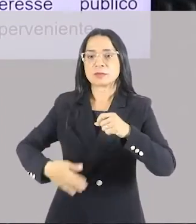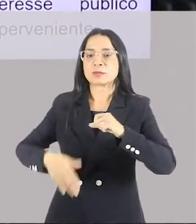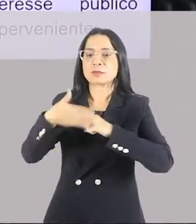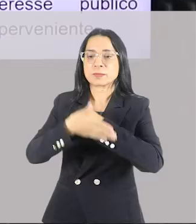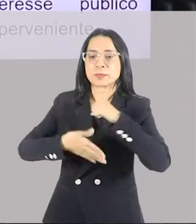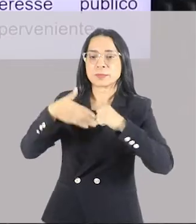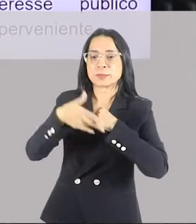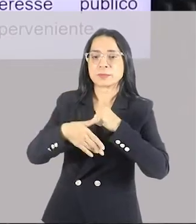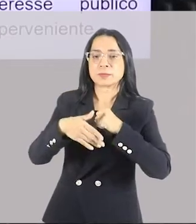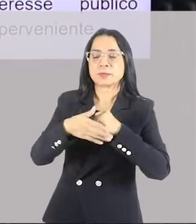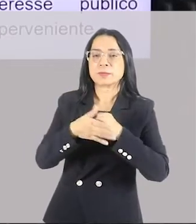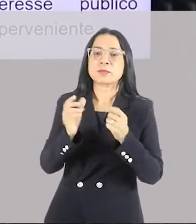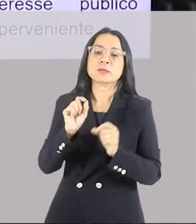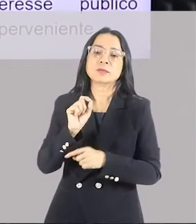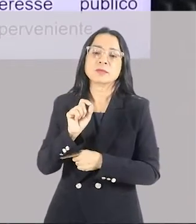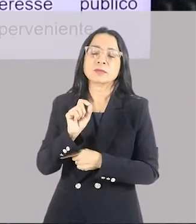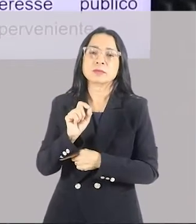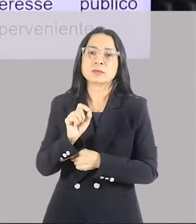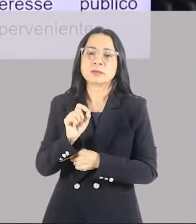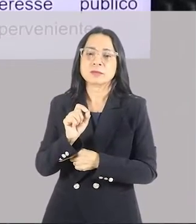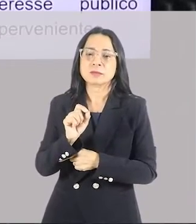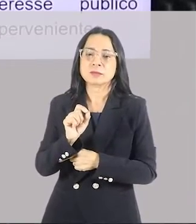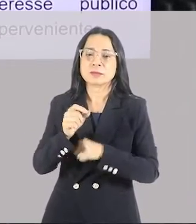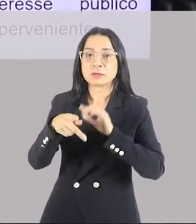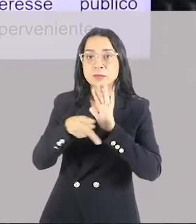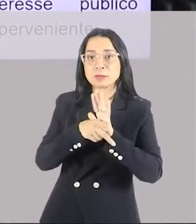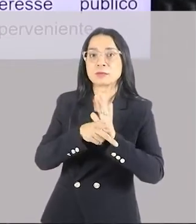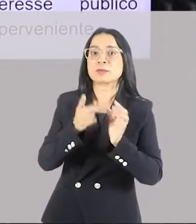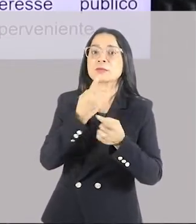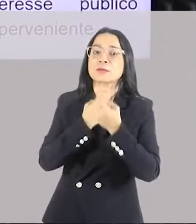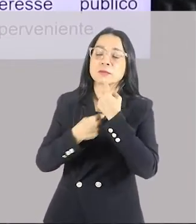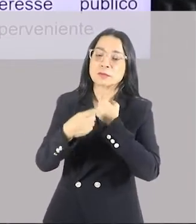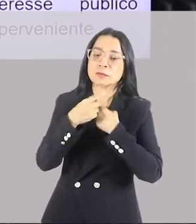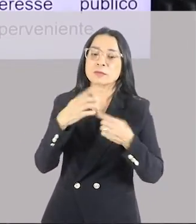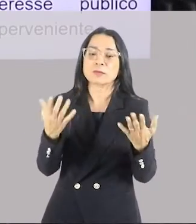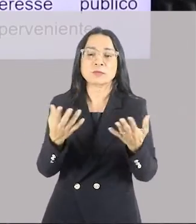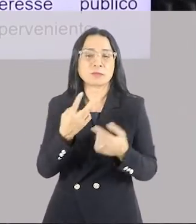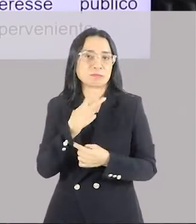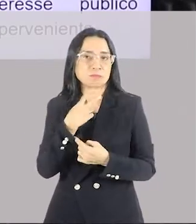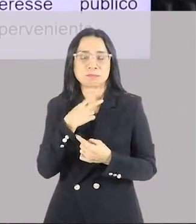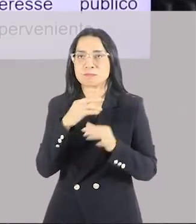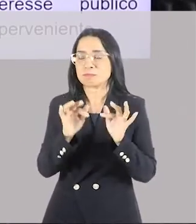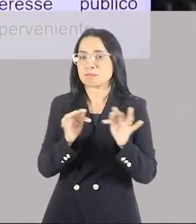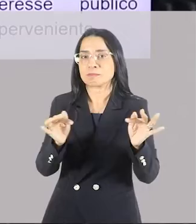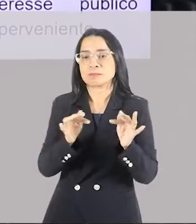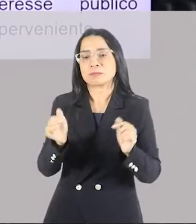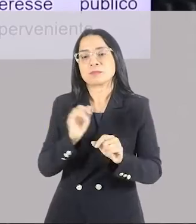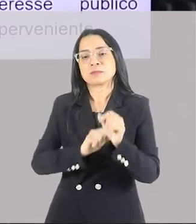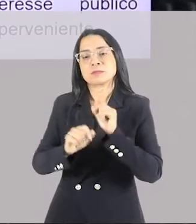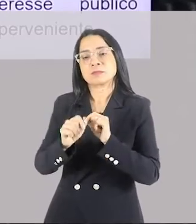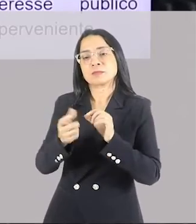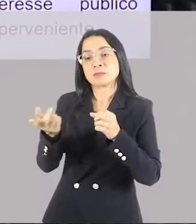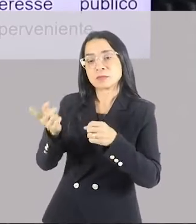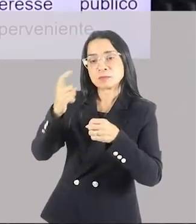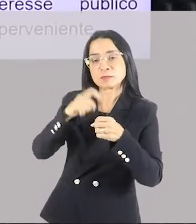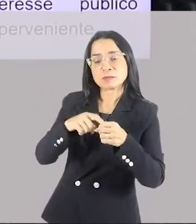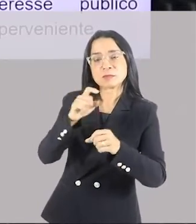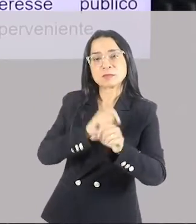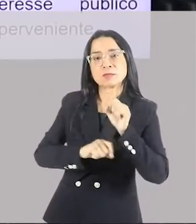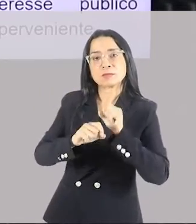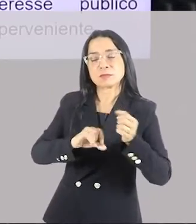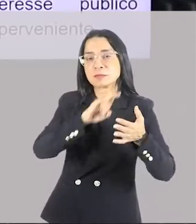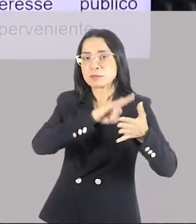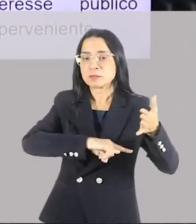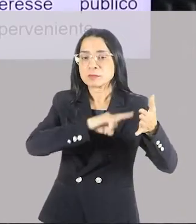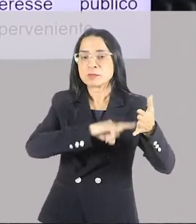na discricionariedade, na sua própria vontade, não pode simplesmente revogar um contrato